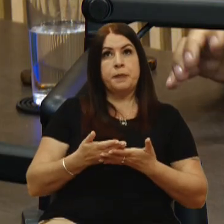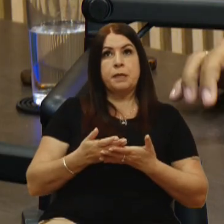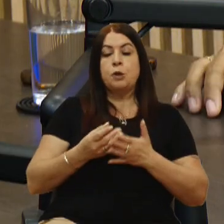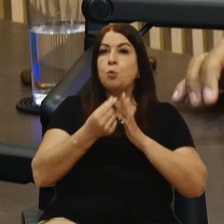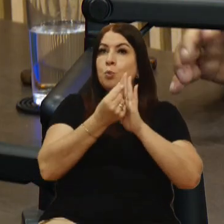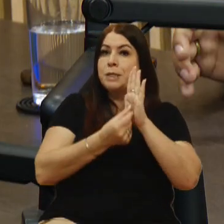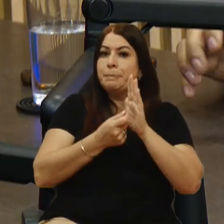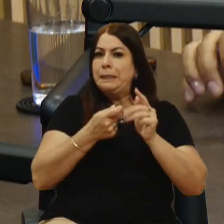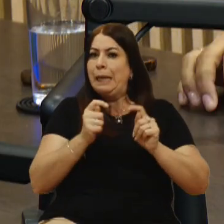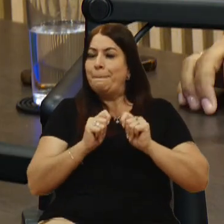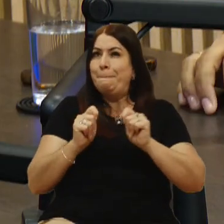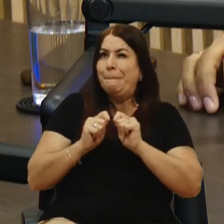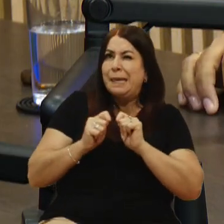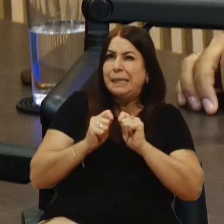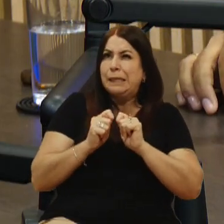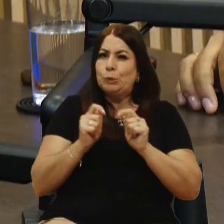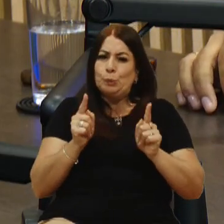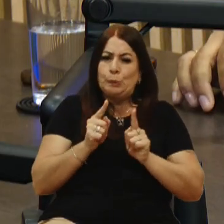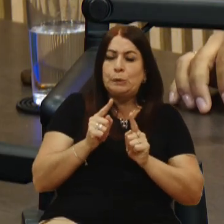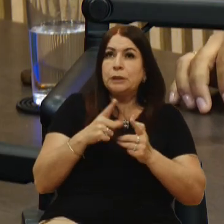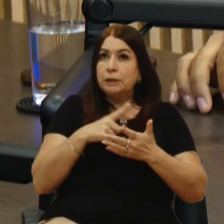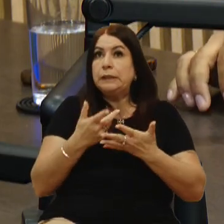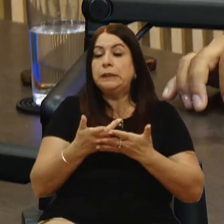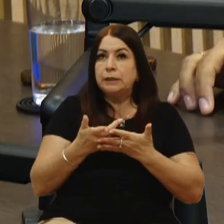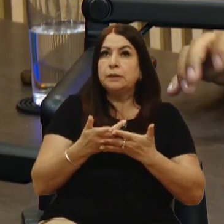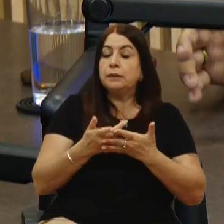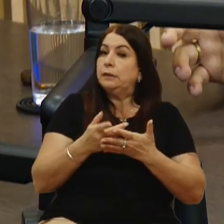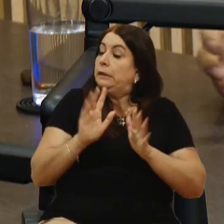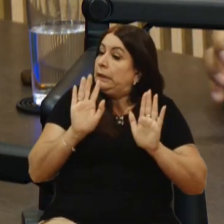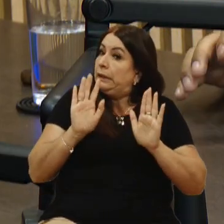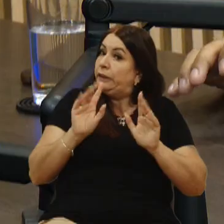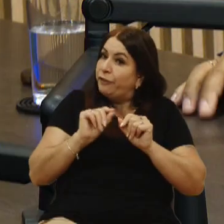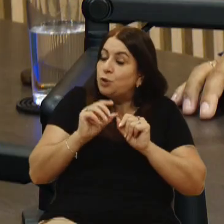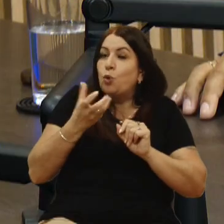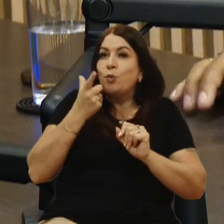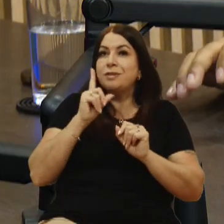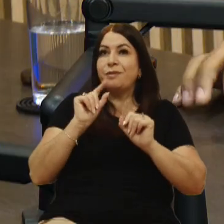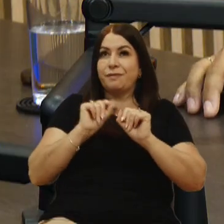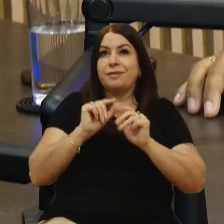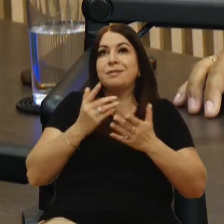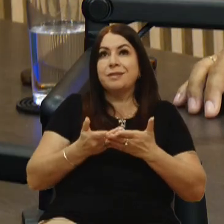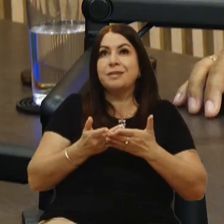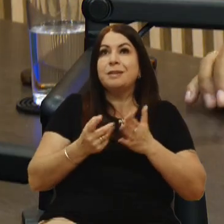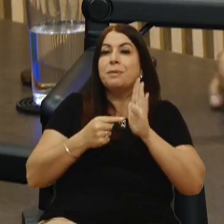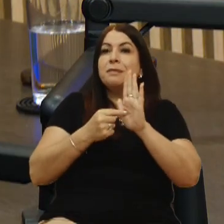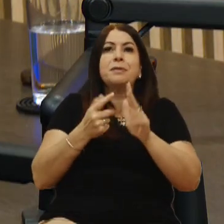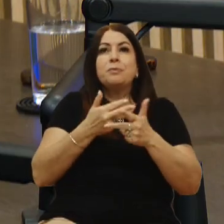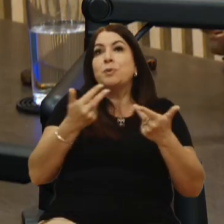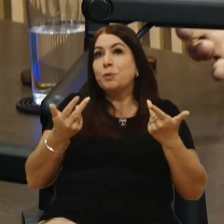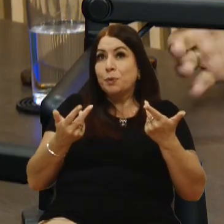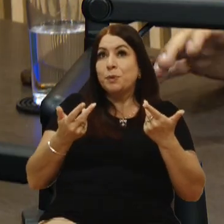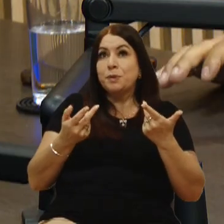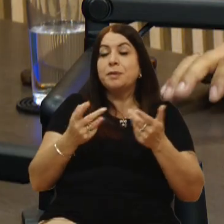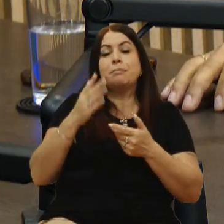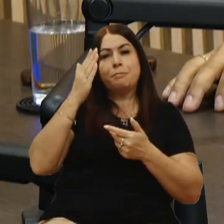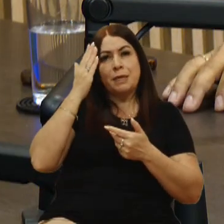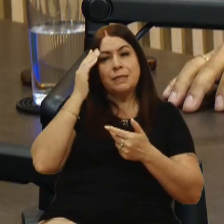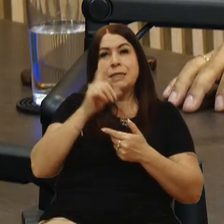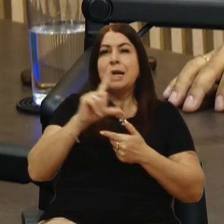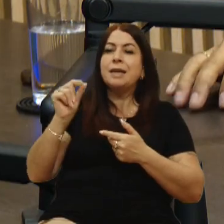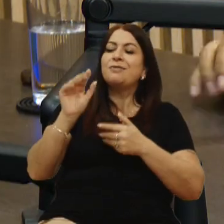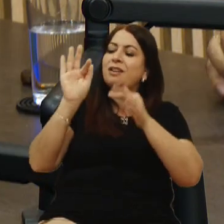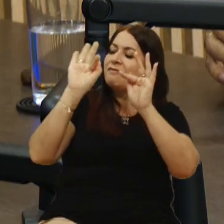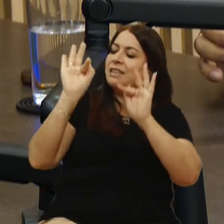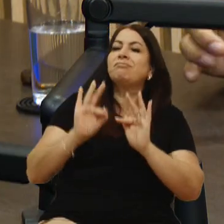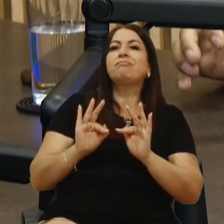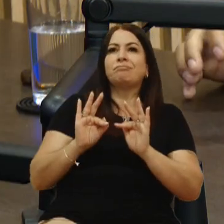orçamento apertado, orçamento curto, a gente teve que se virar nos 30, né, para poder trazer alguma coisa. Mas a gente sai dali muito feliz, porque